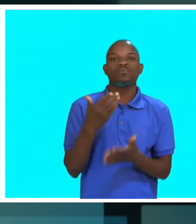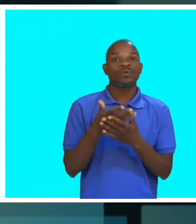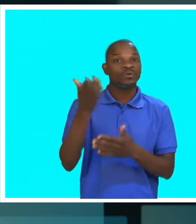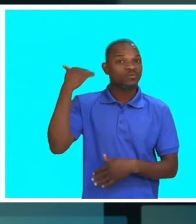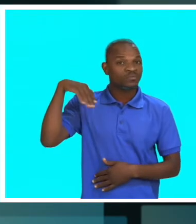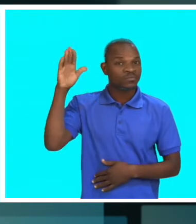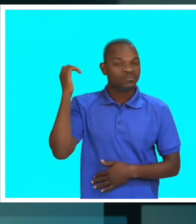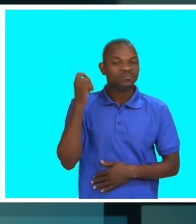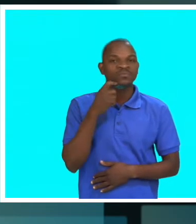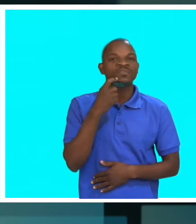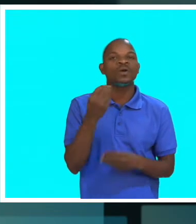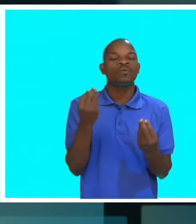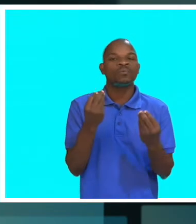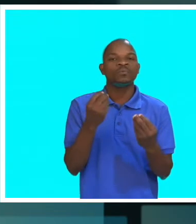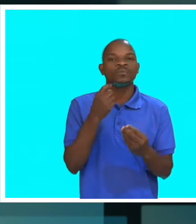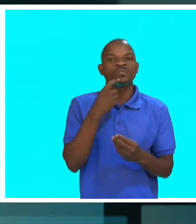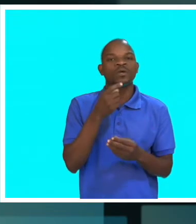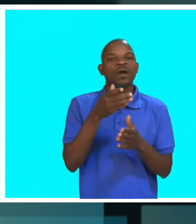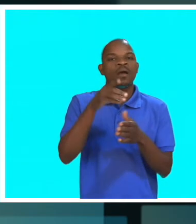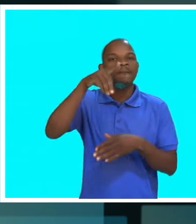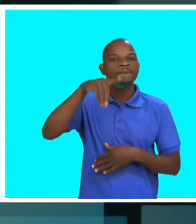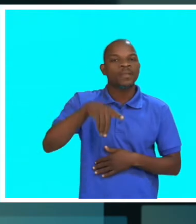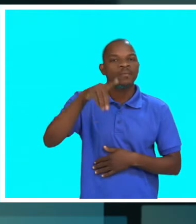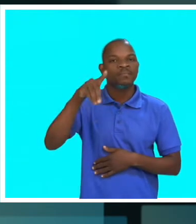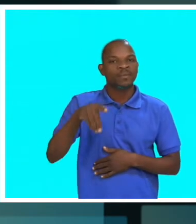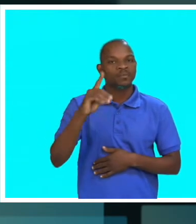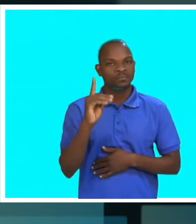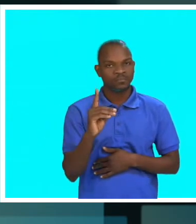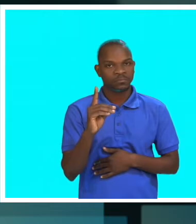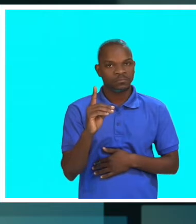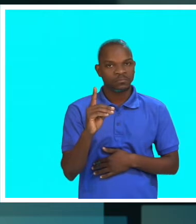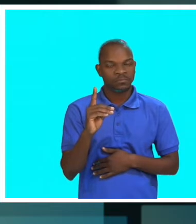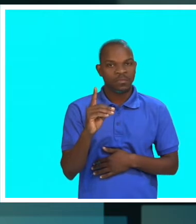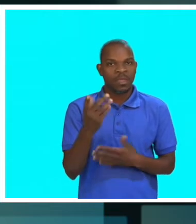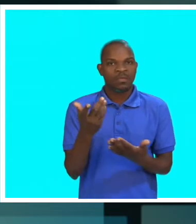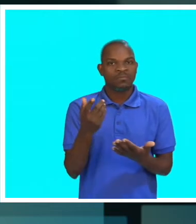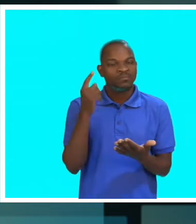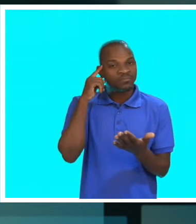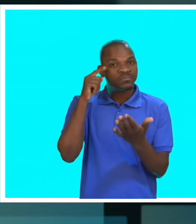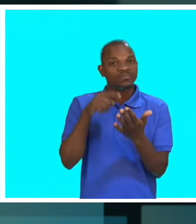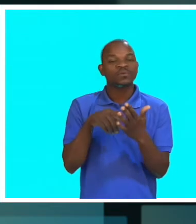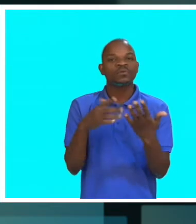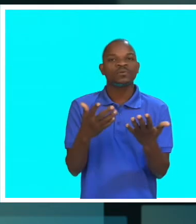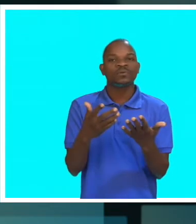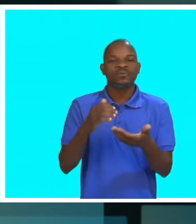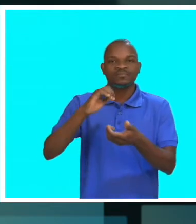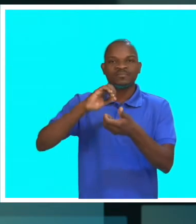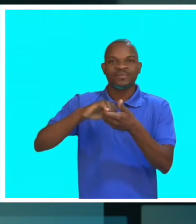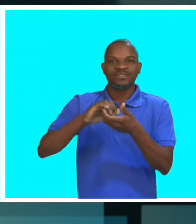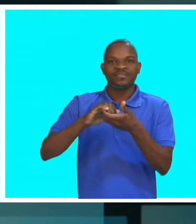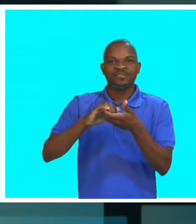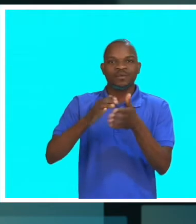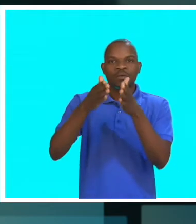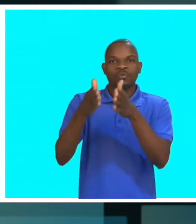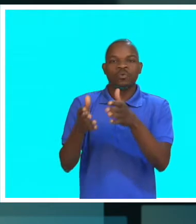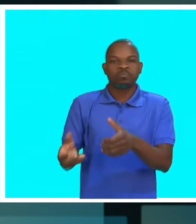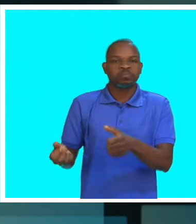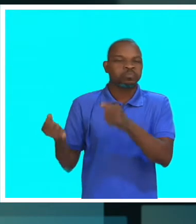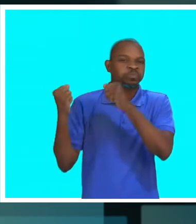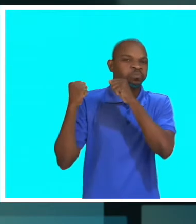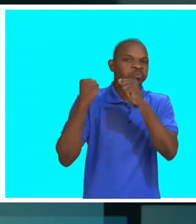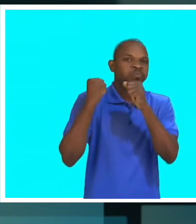diziam que as pessoas eram portadoras de deficiência. Ou seja, parecer que